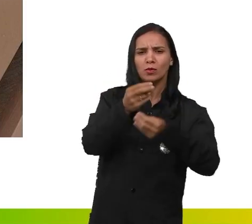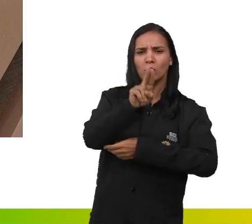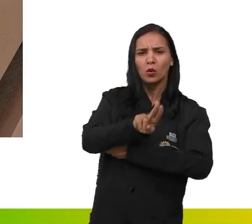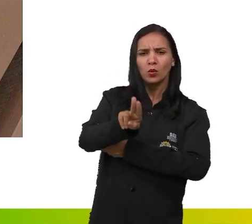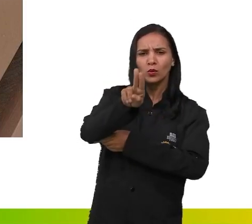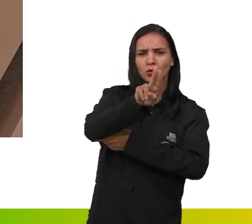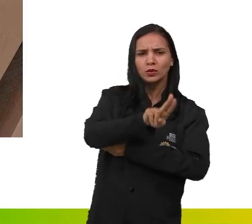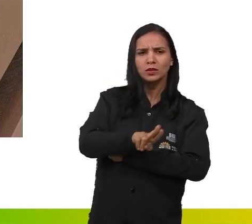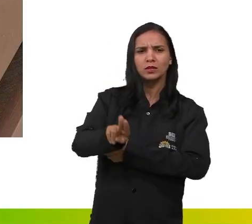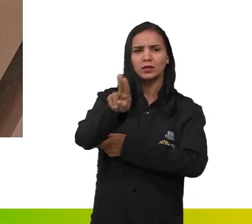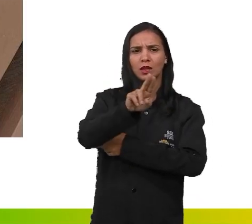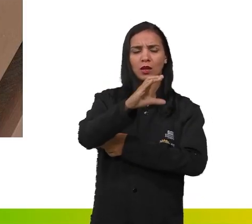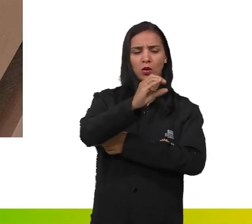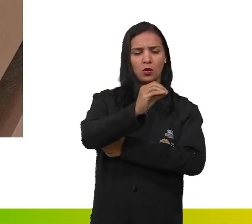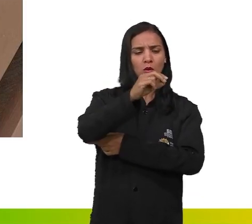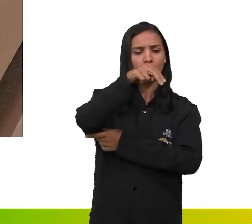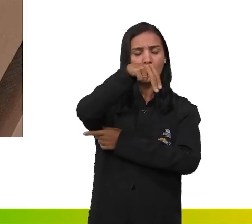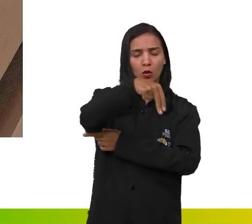on nesse caso?